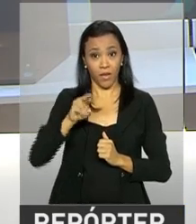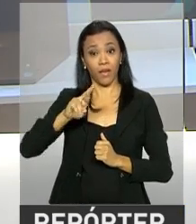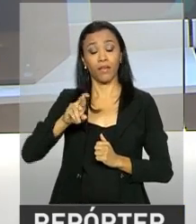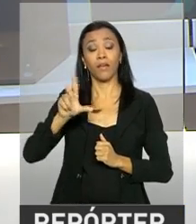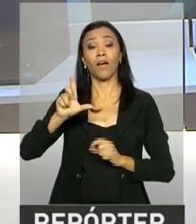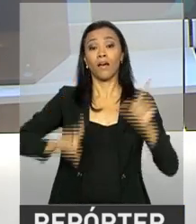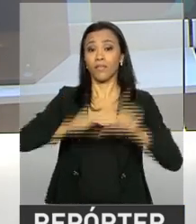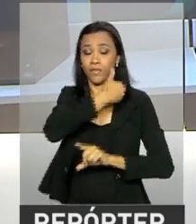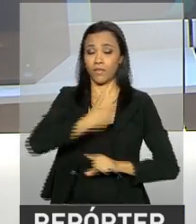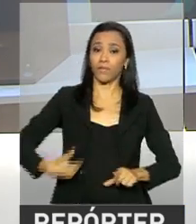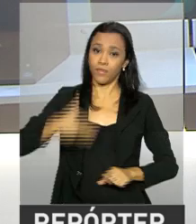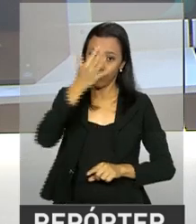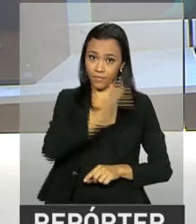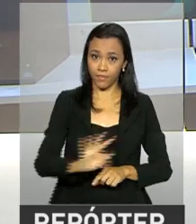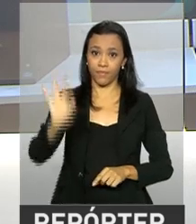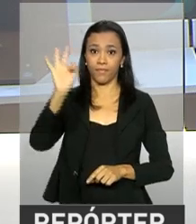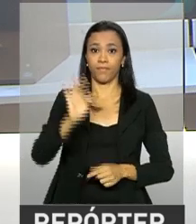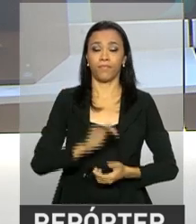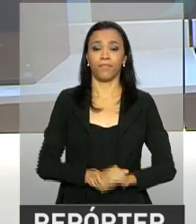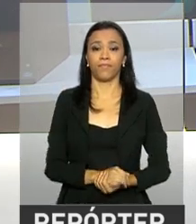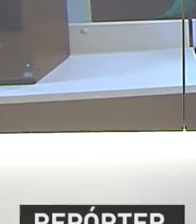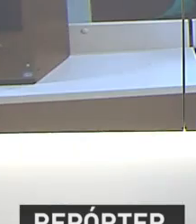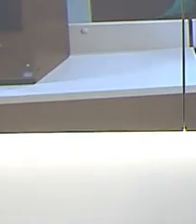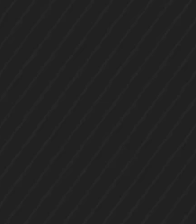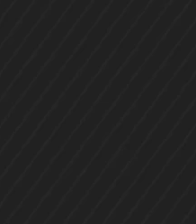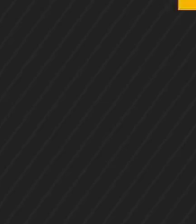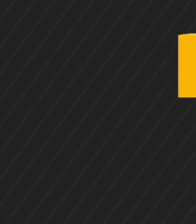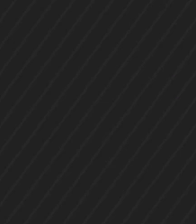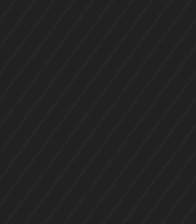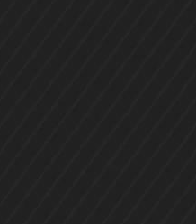NBR a TV do Governo Federal